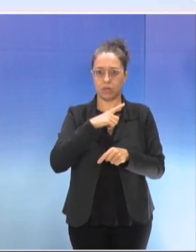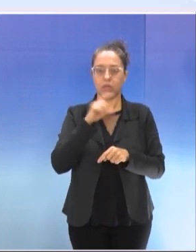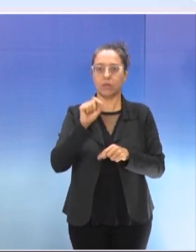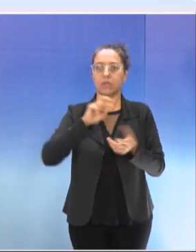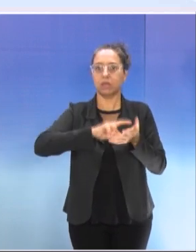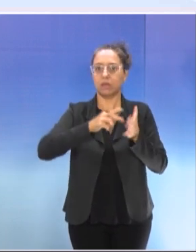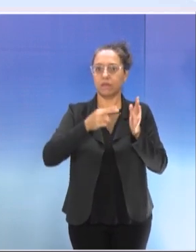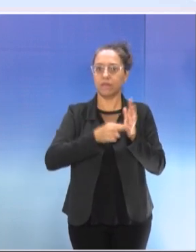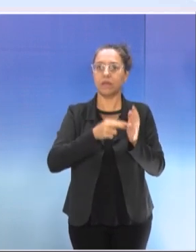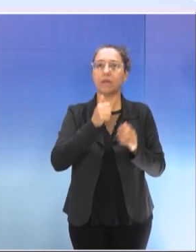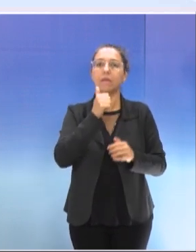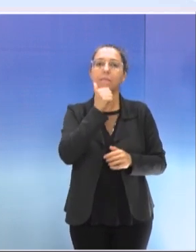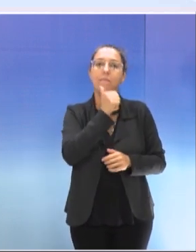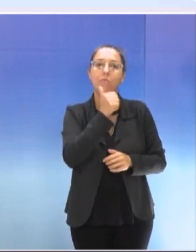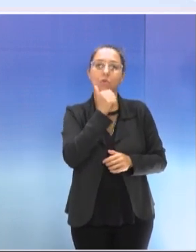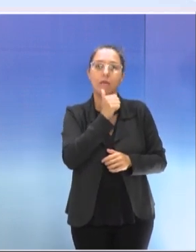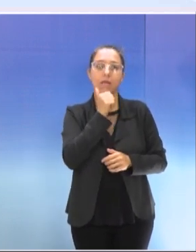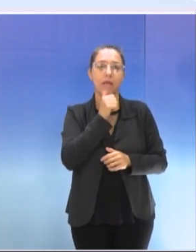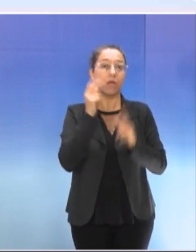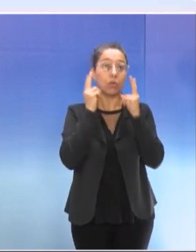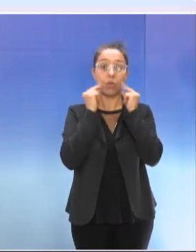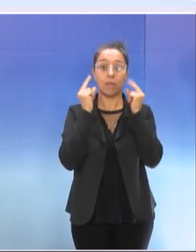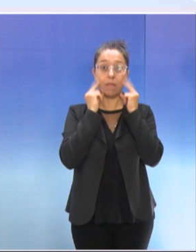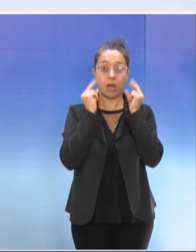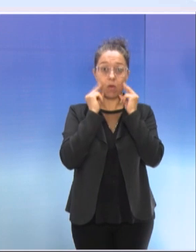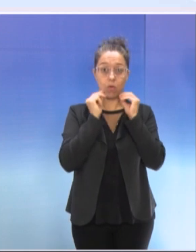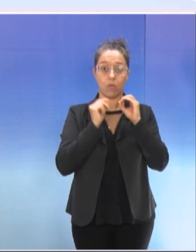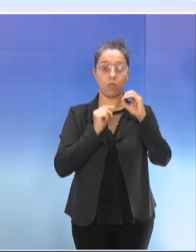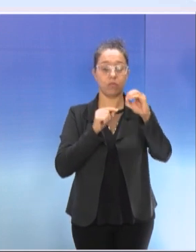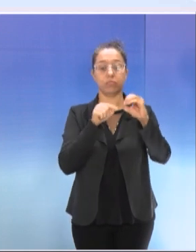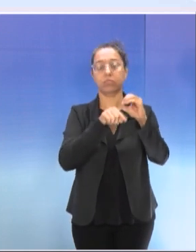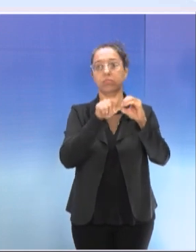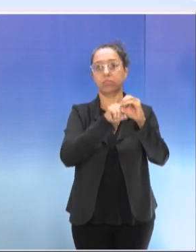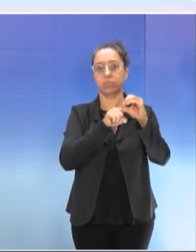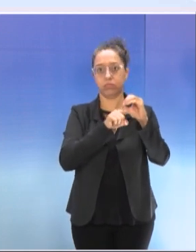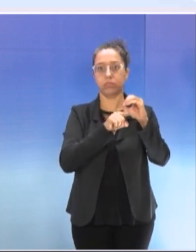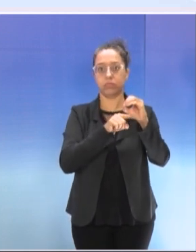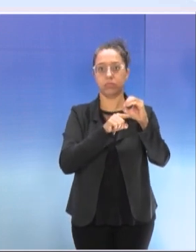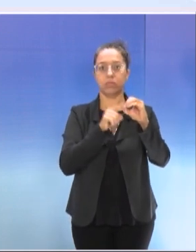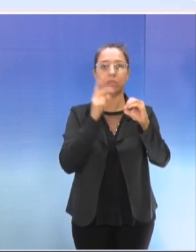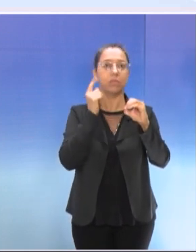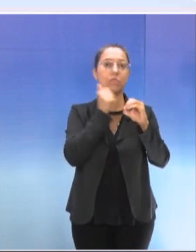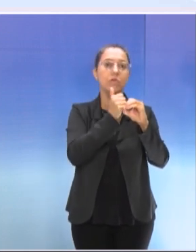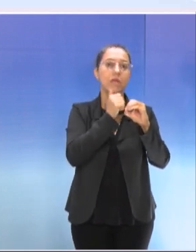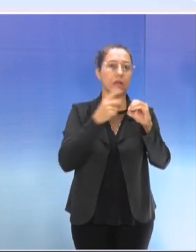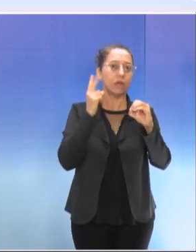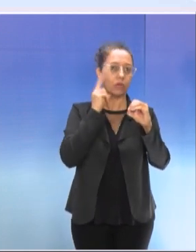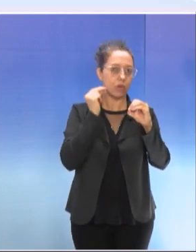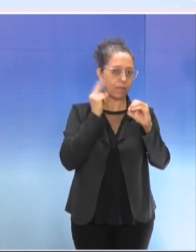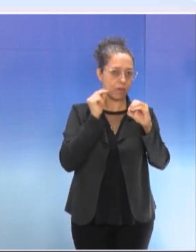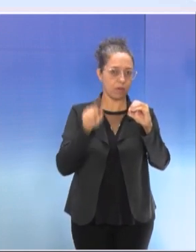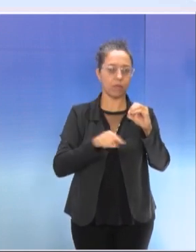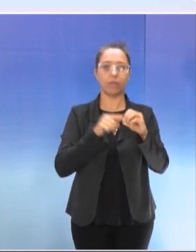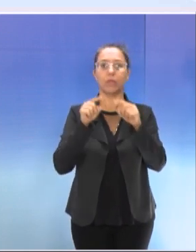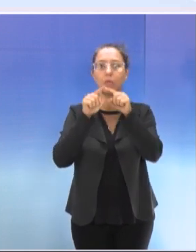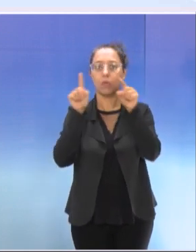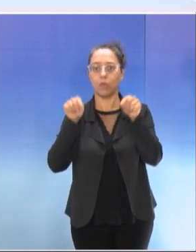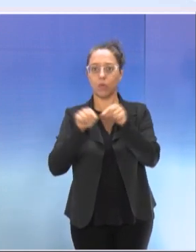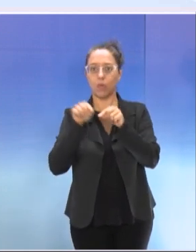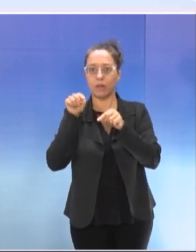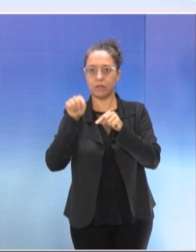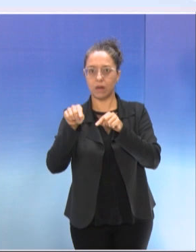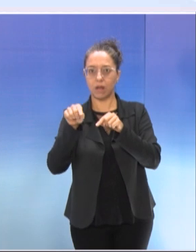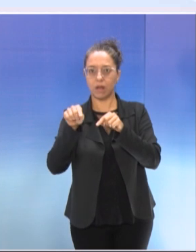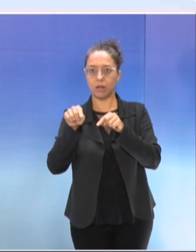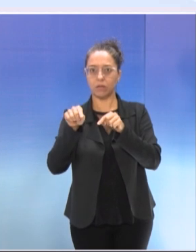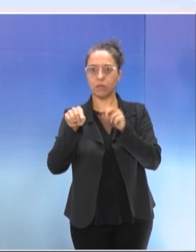significa que é uma mulher sem anomalia, o redondo aqui. Aonde aparece um quadrado, é um homem sem anomalia.